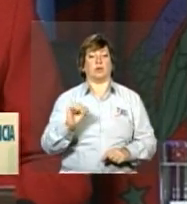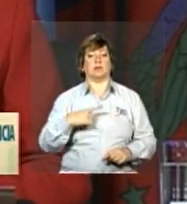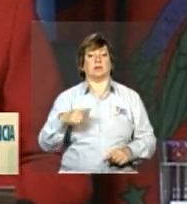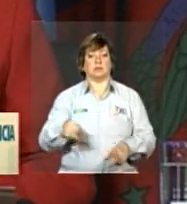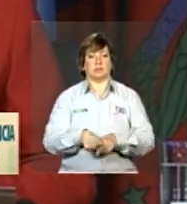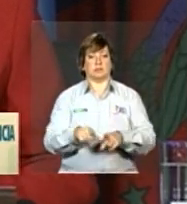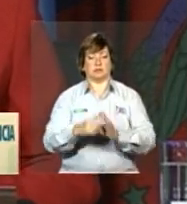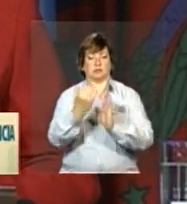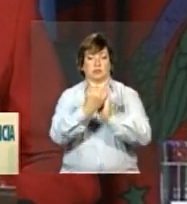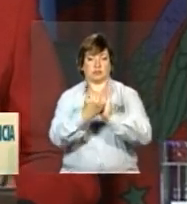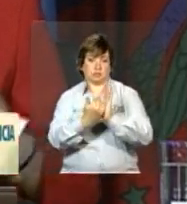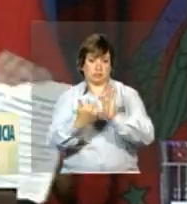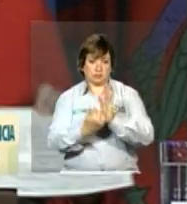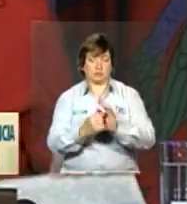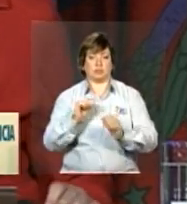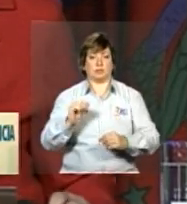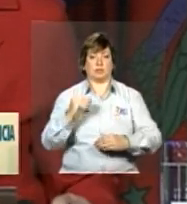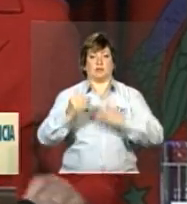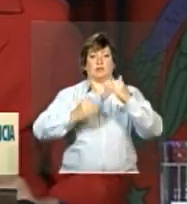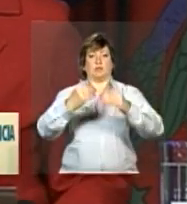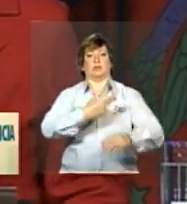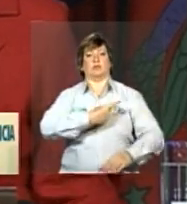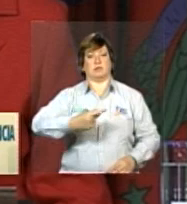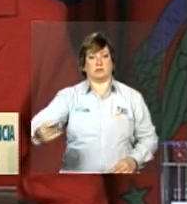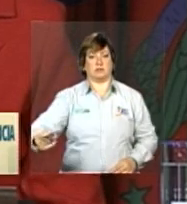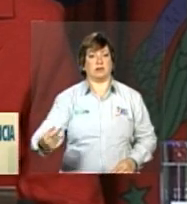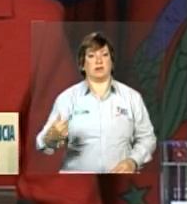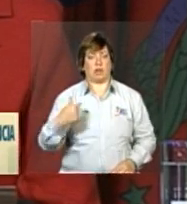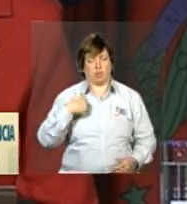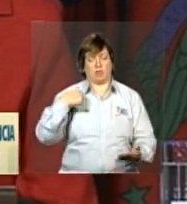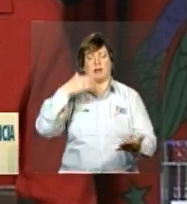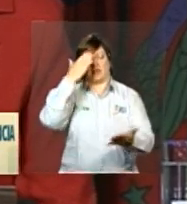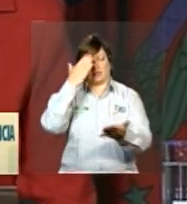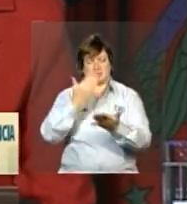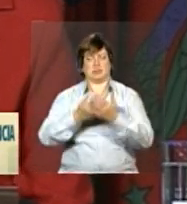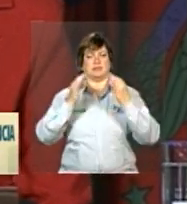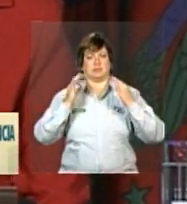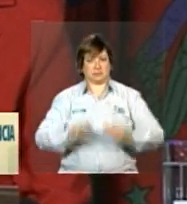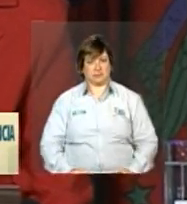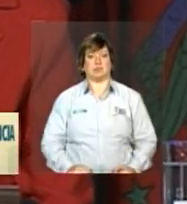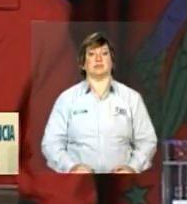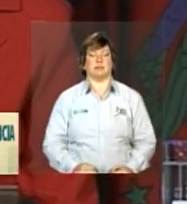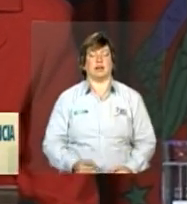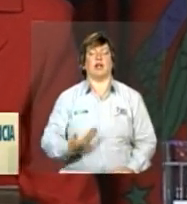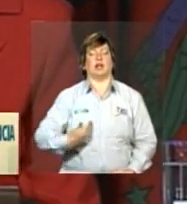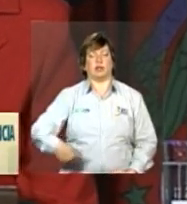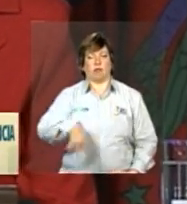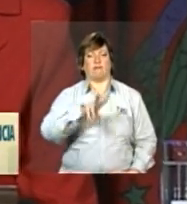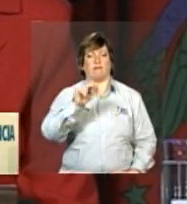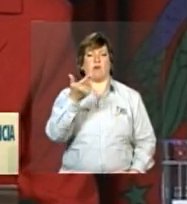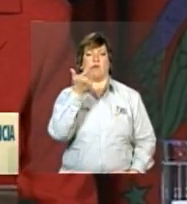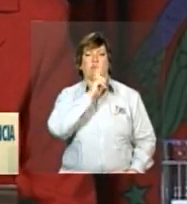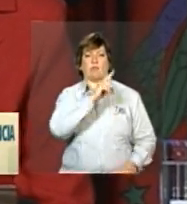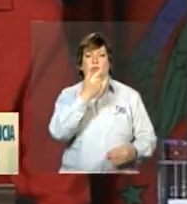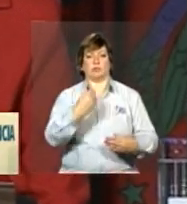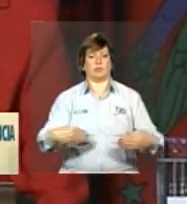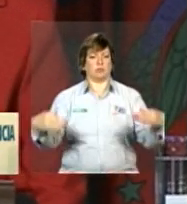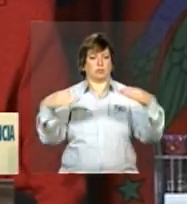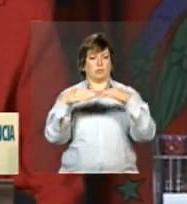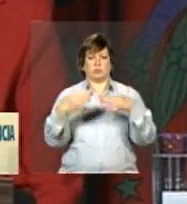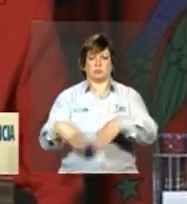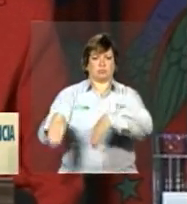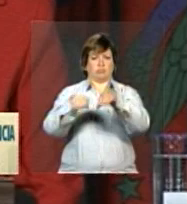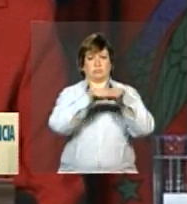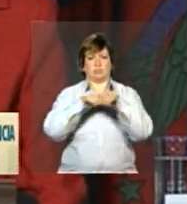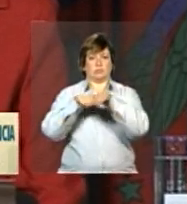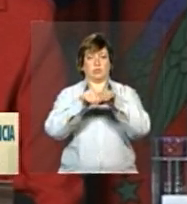desenvolvimento sustentável. Não tenho dúvidas que nós estaremos à altura dos desafios que a